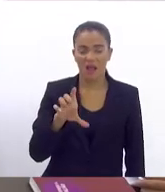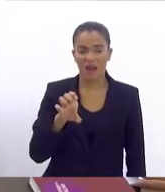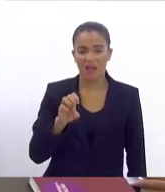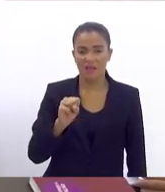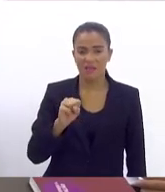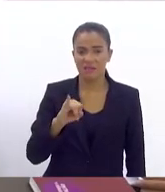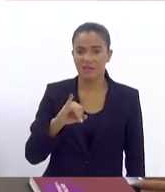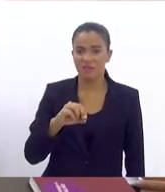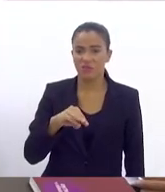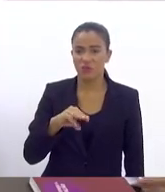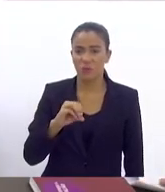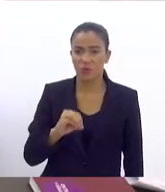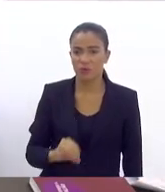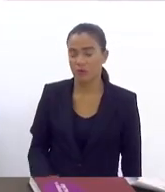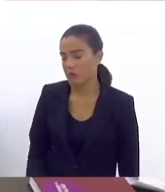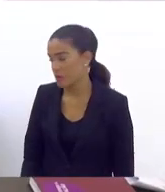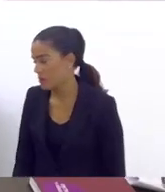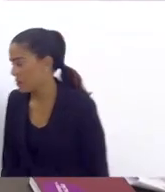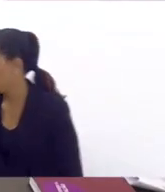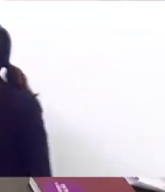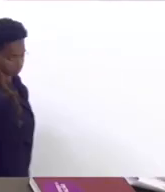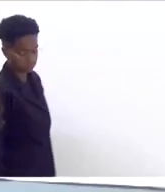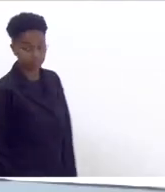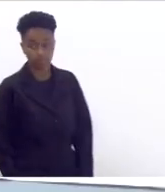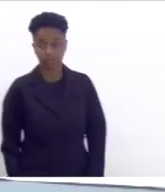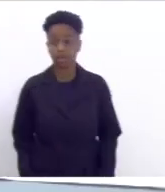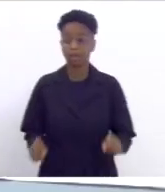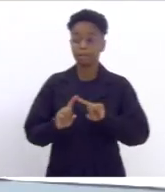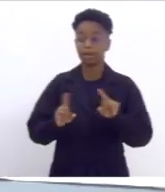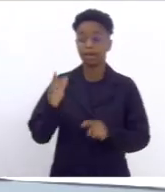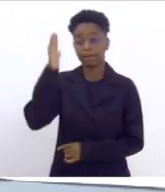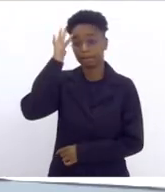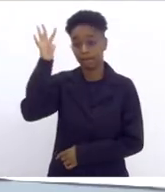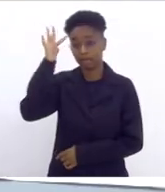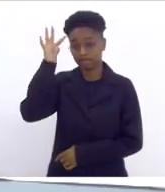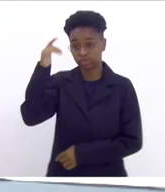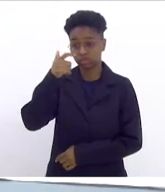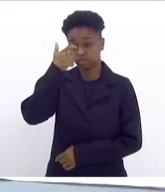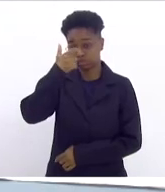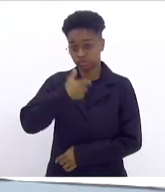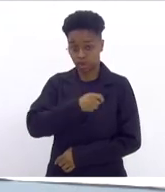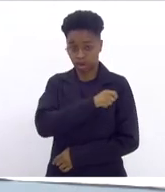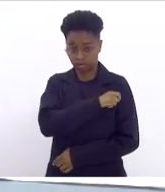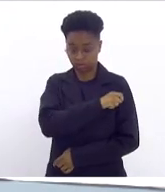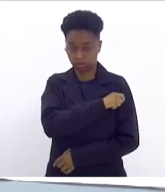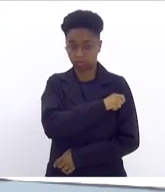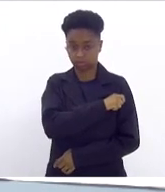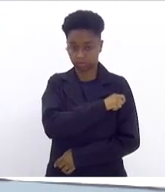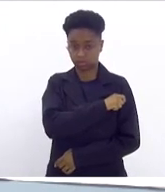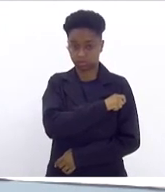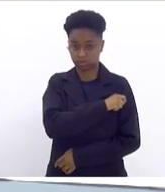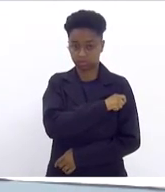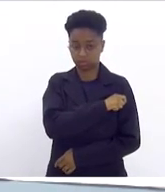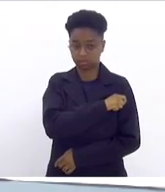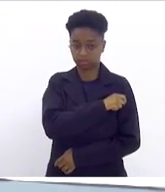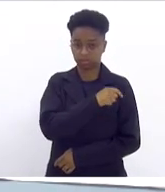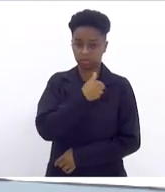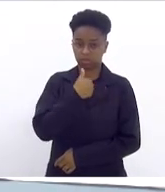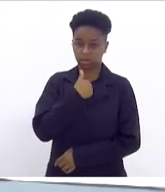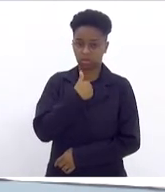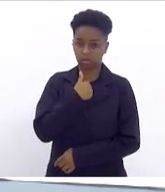absolutamente difundido... Mas não é só, imagine que eu sou um aluno e estou no